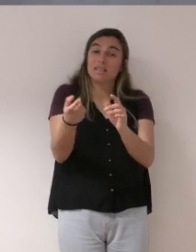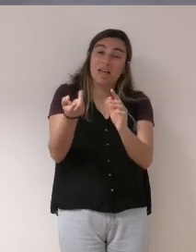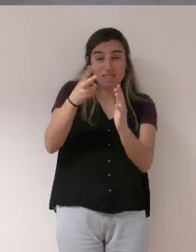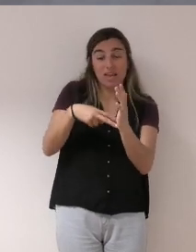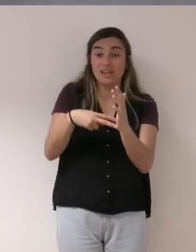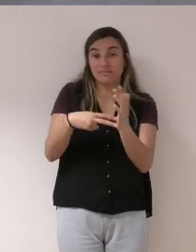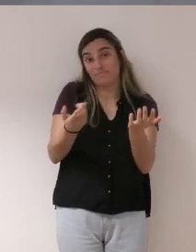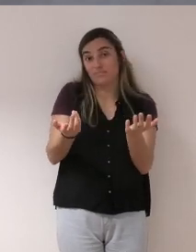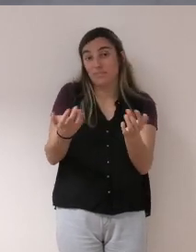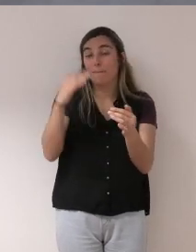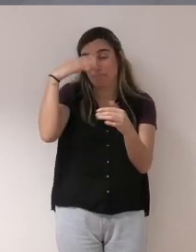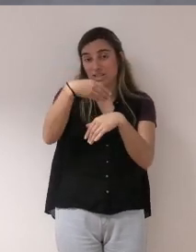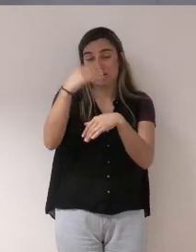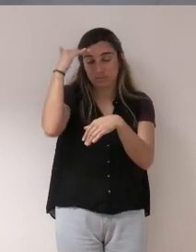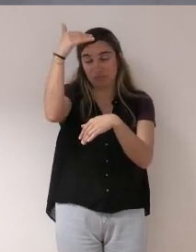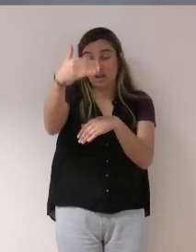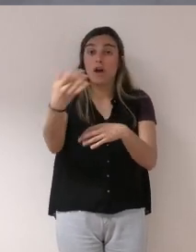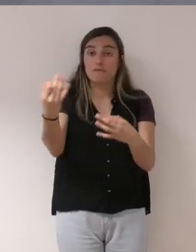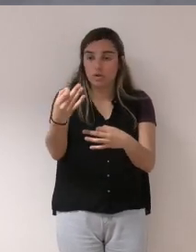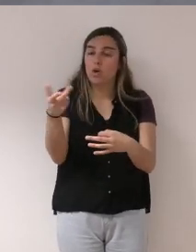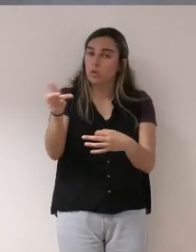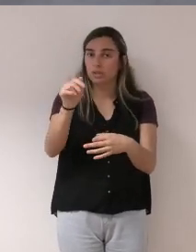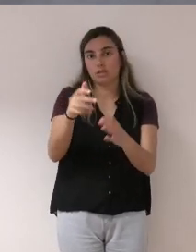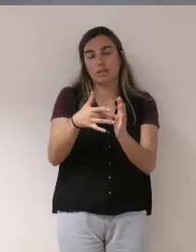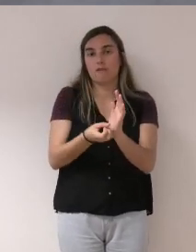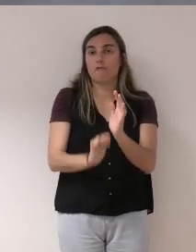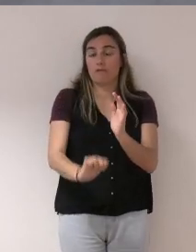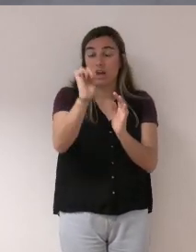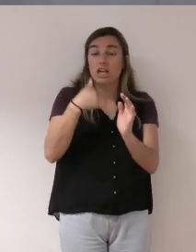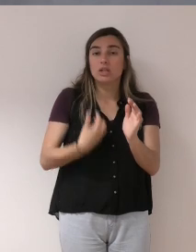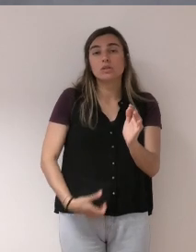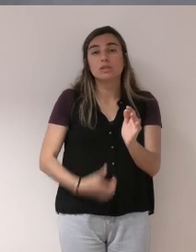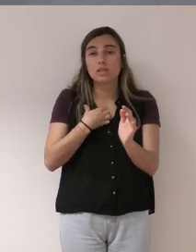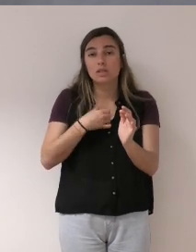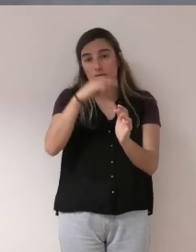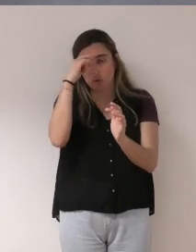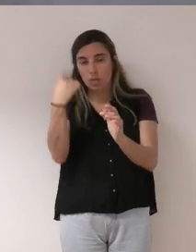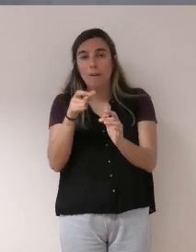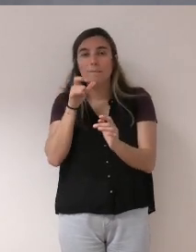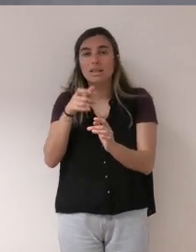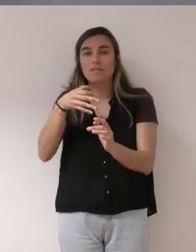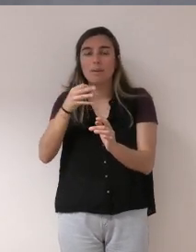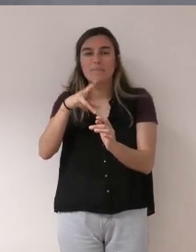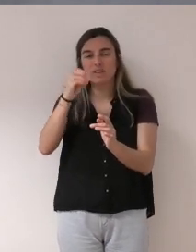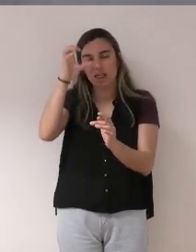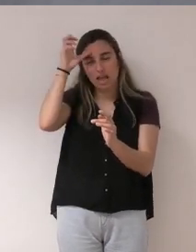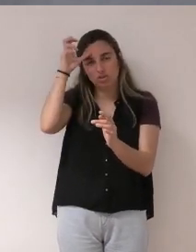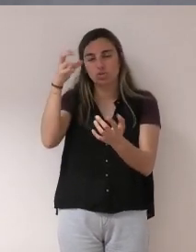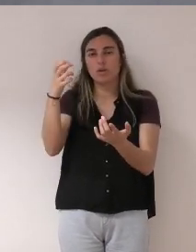fundamental, para mim isso funciona nos seus livros, é que eu tenho uma certa dificuldade em usar a palavra privilégio. Usou outra que me parece mais interessante,